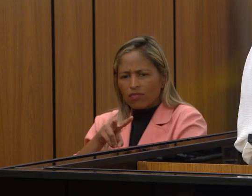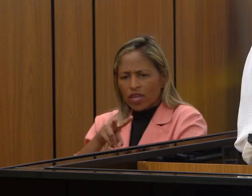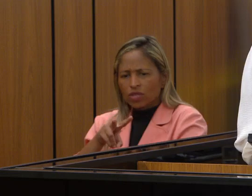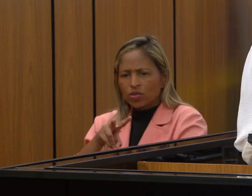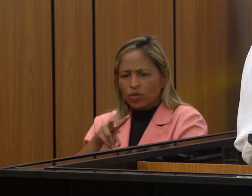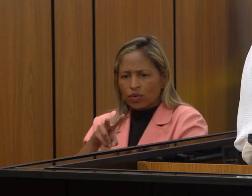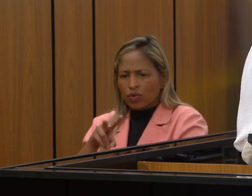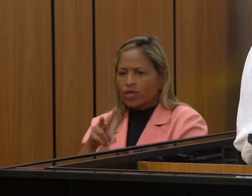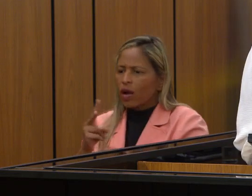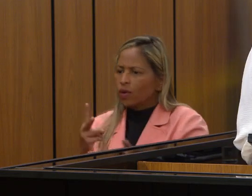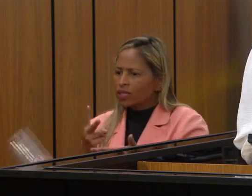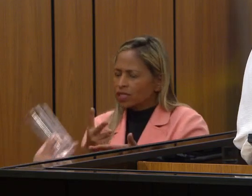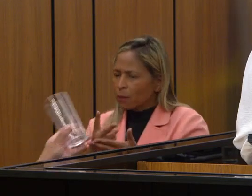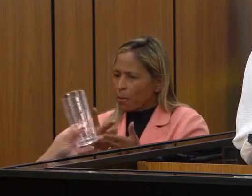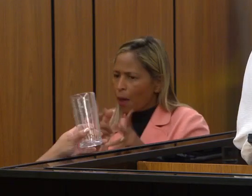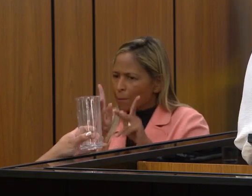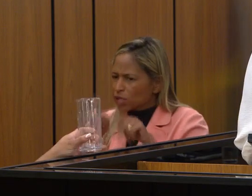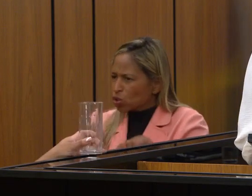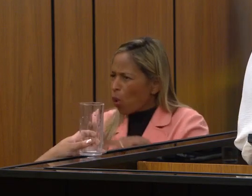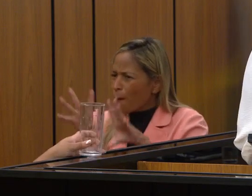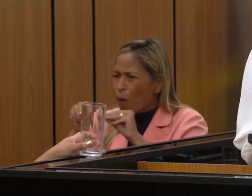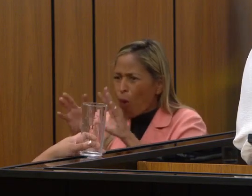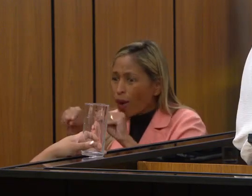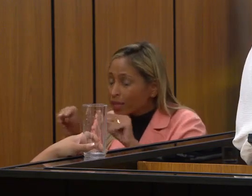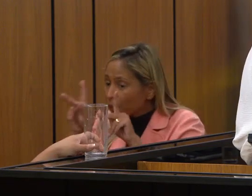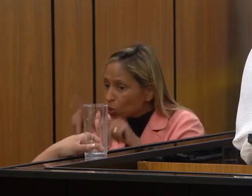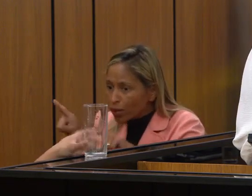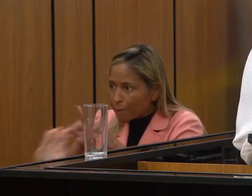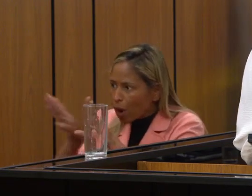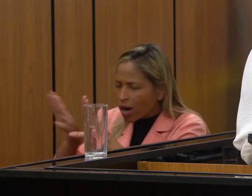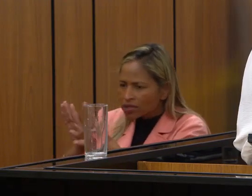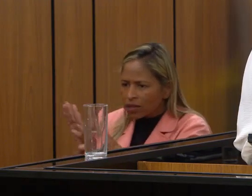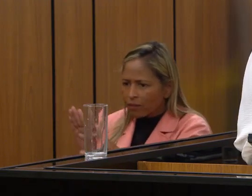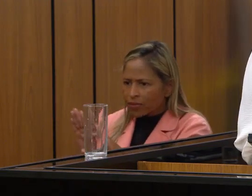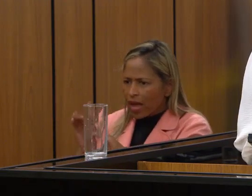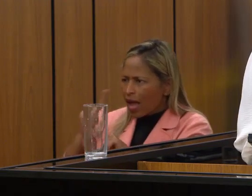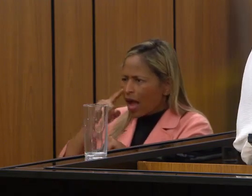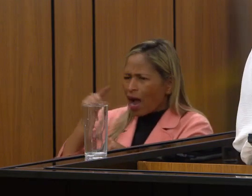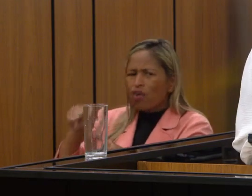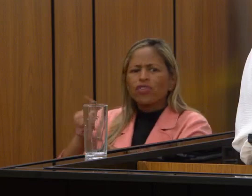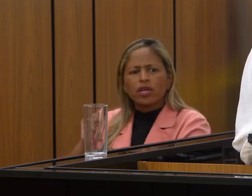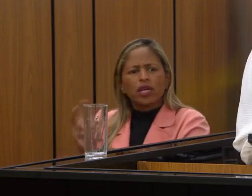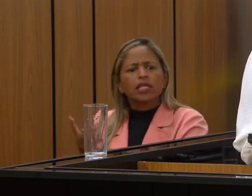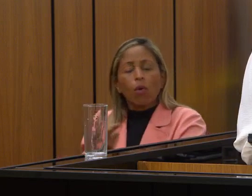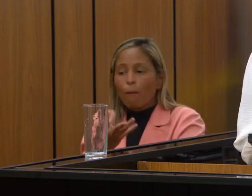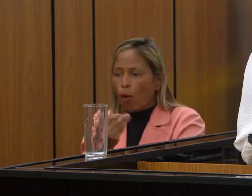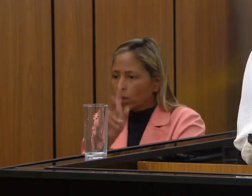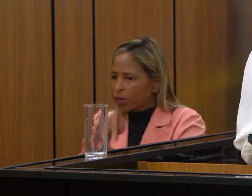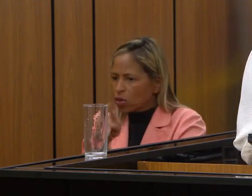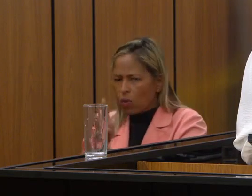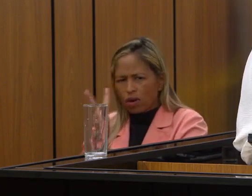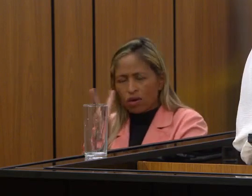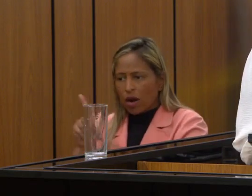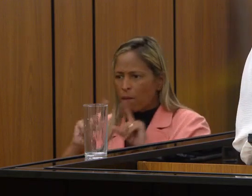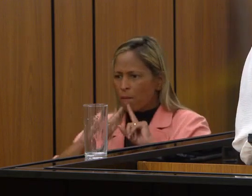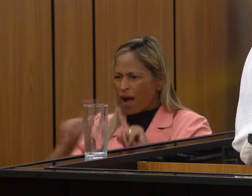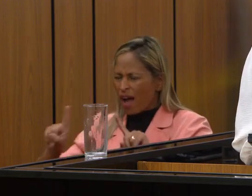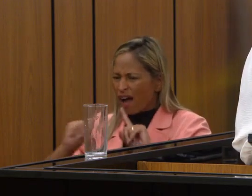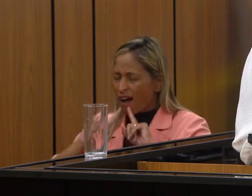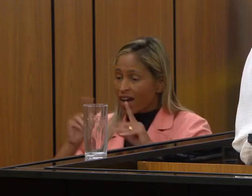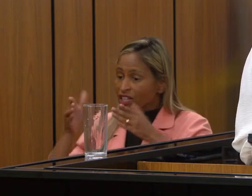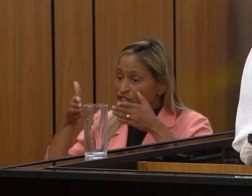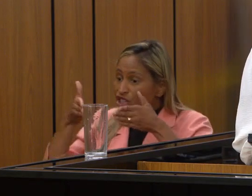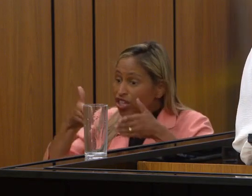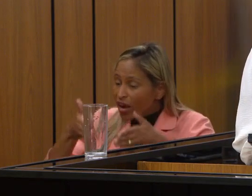situação monte de gente na porta e eu decido o carro e fui ver o que estava acontecendo quando eu chego